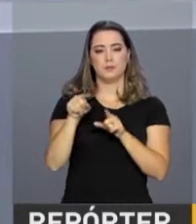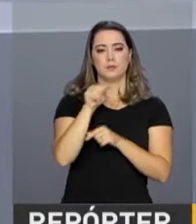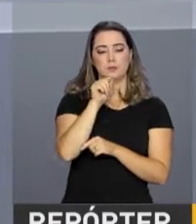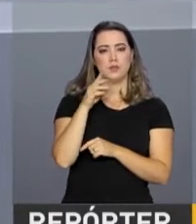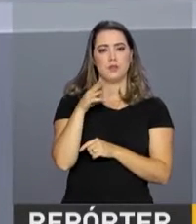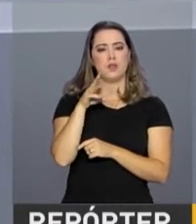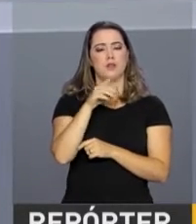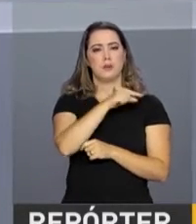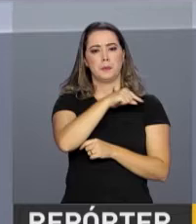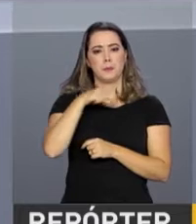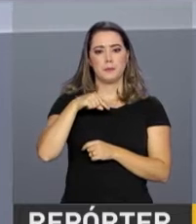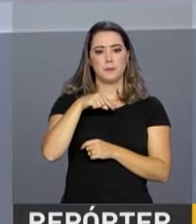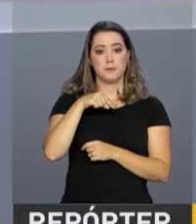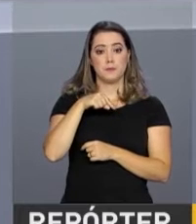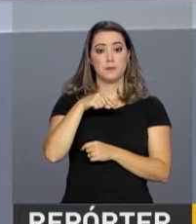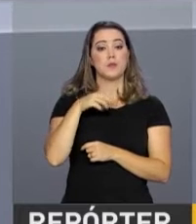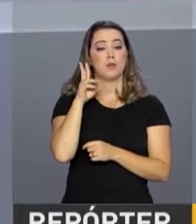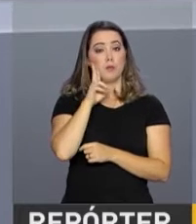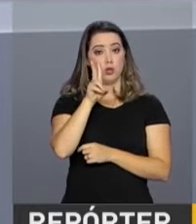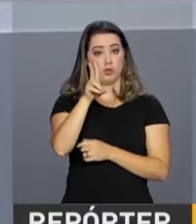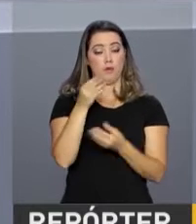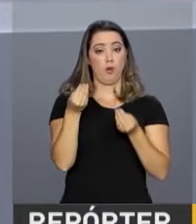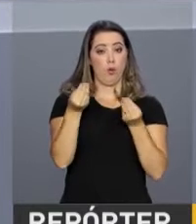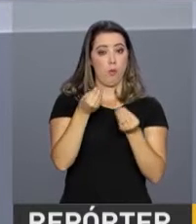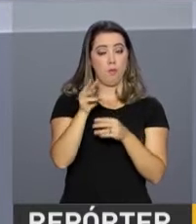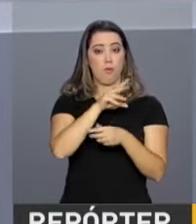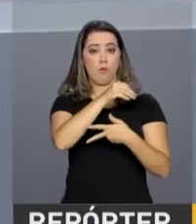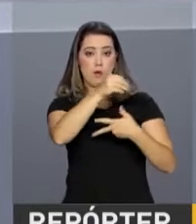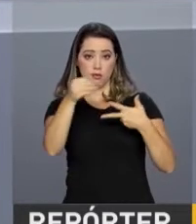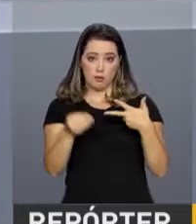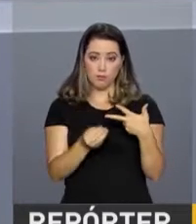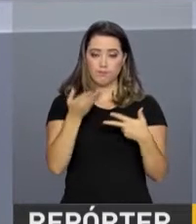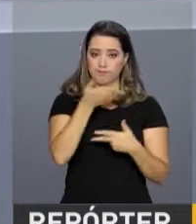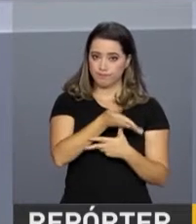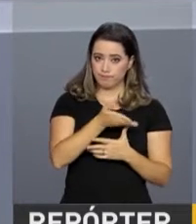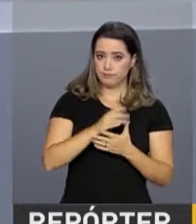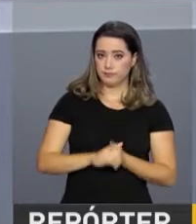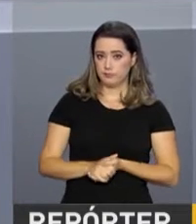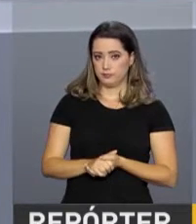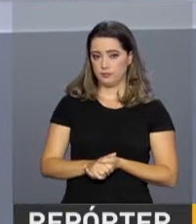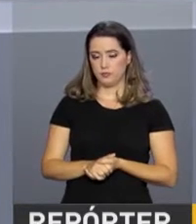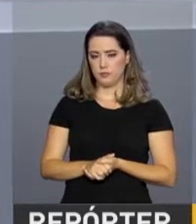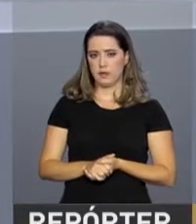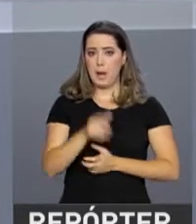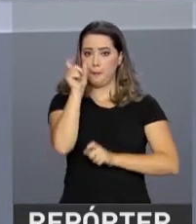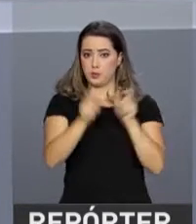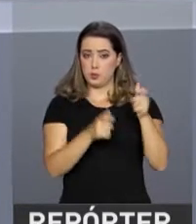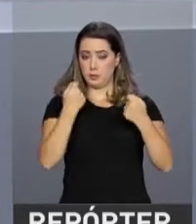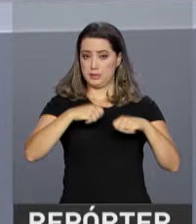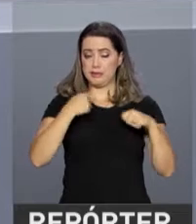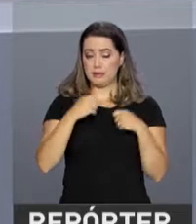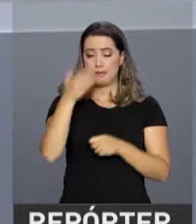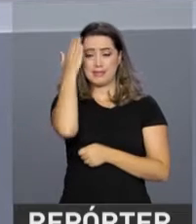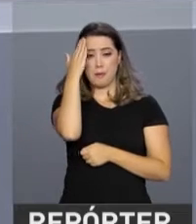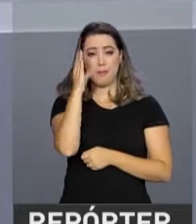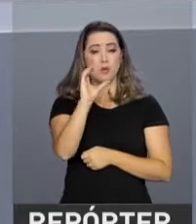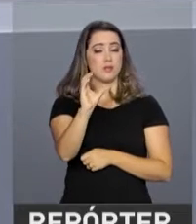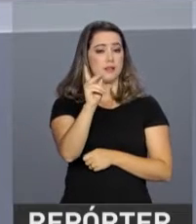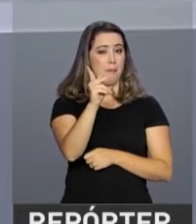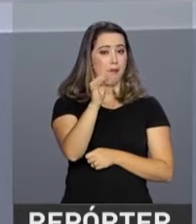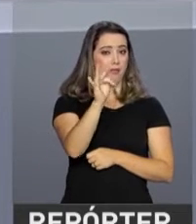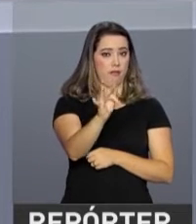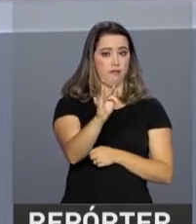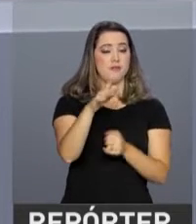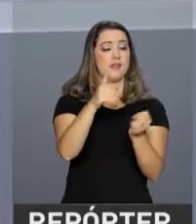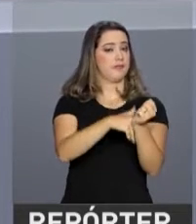em enem.inep.gov.br barra participante o candidato deve informar o cpf ea senha cadastrada